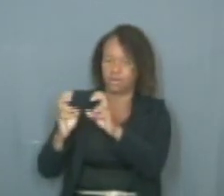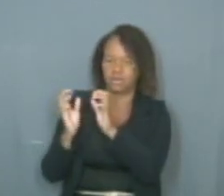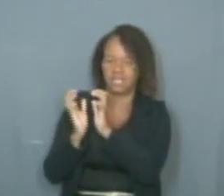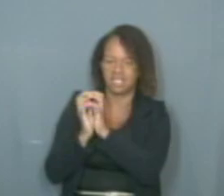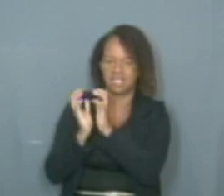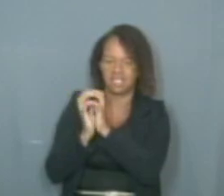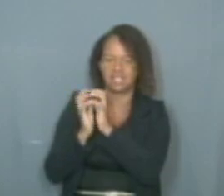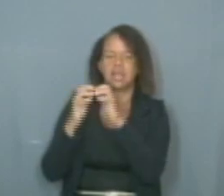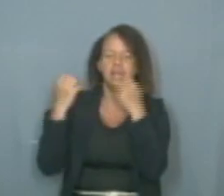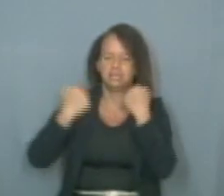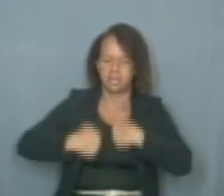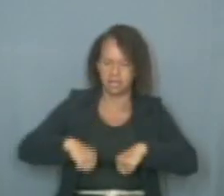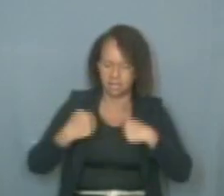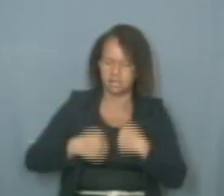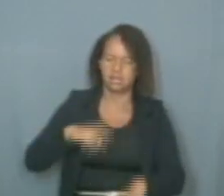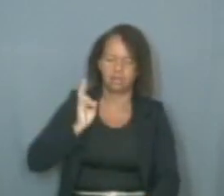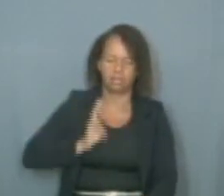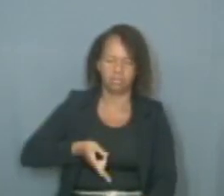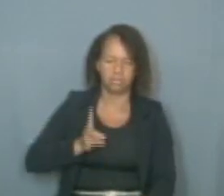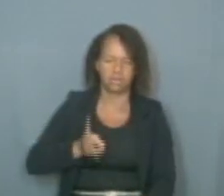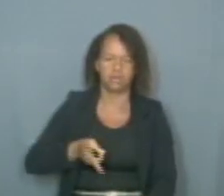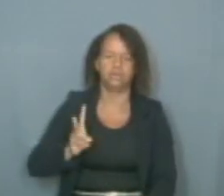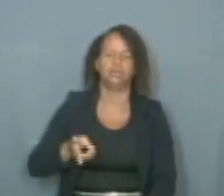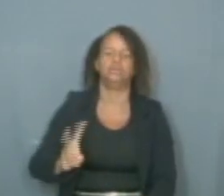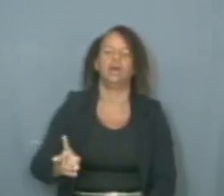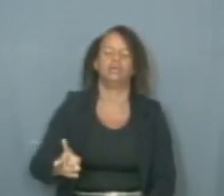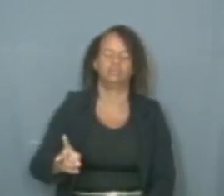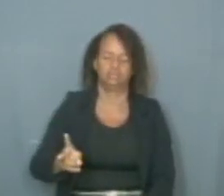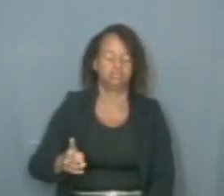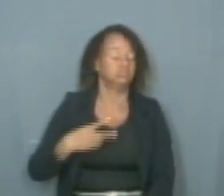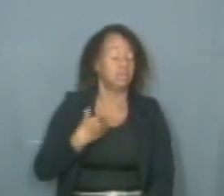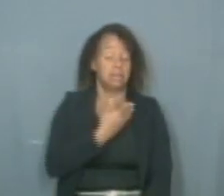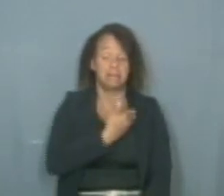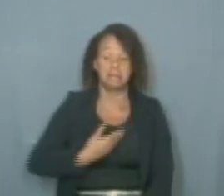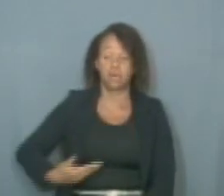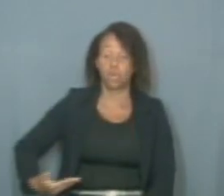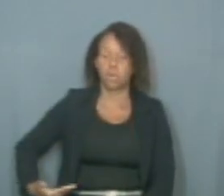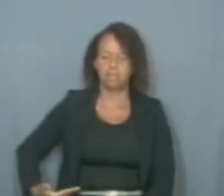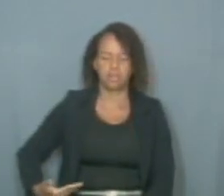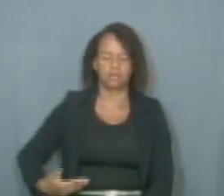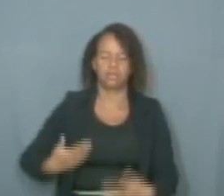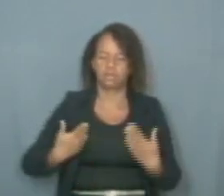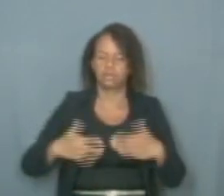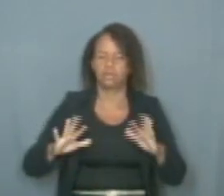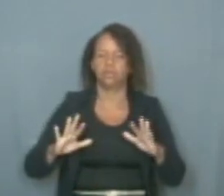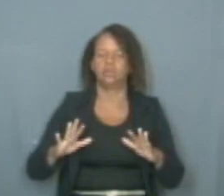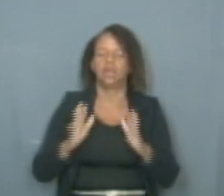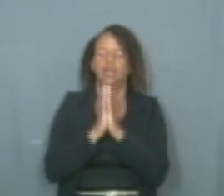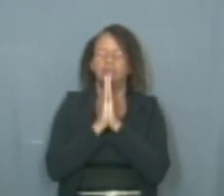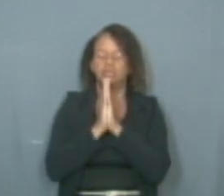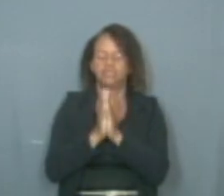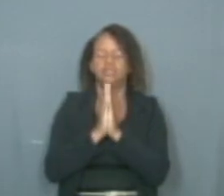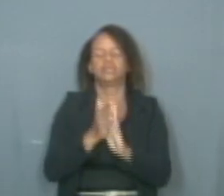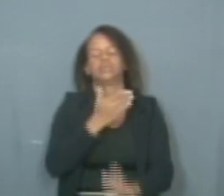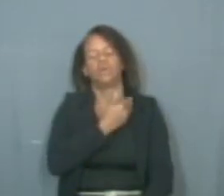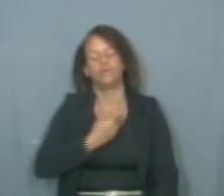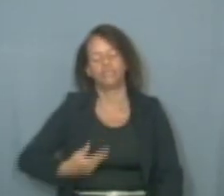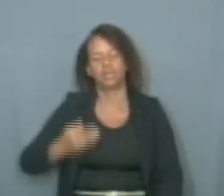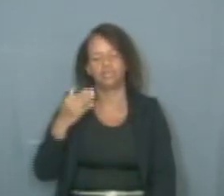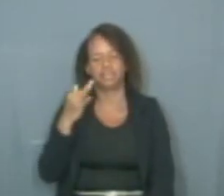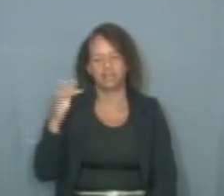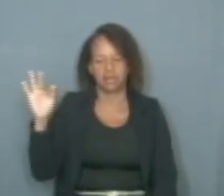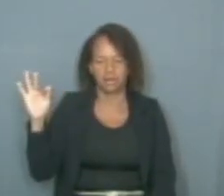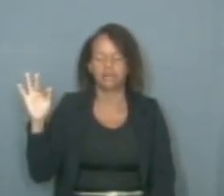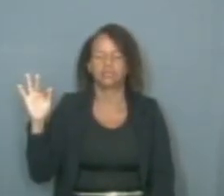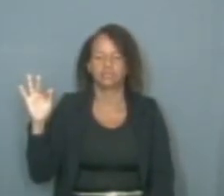Recife precisa continuar sendo público, e aqui vai o meu apelo ao governo